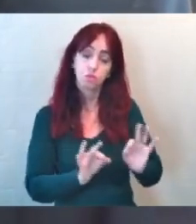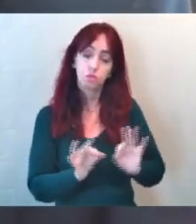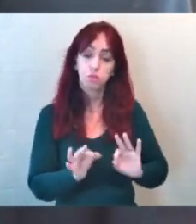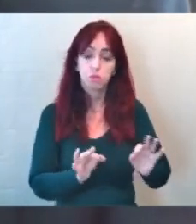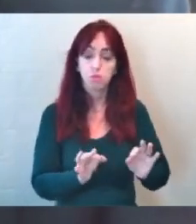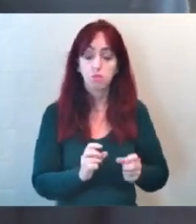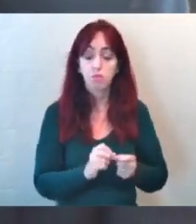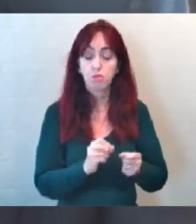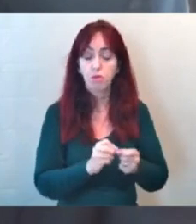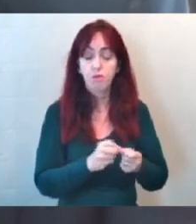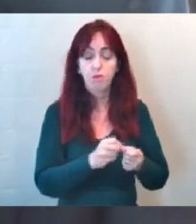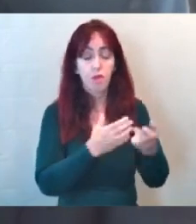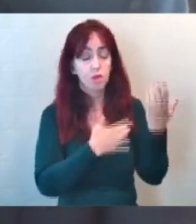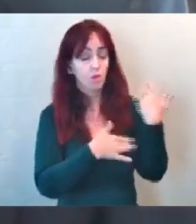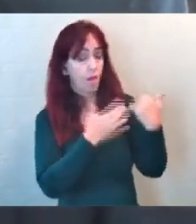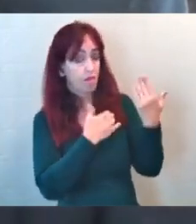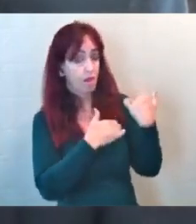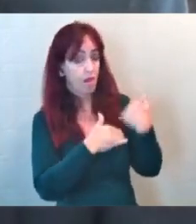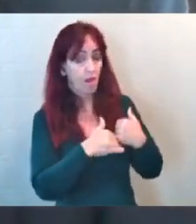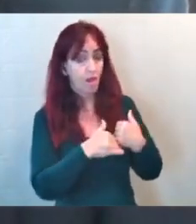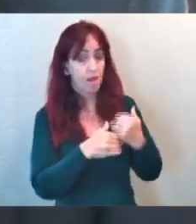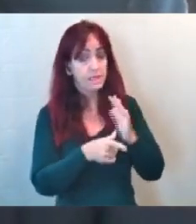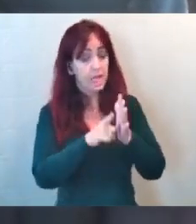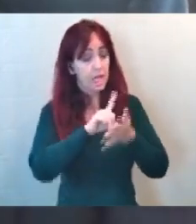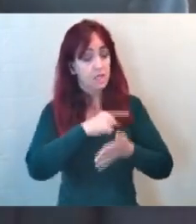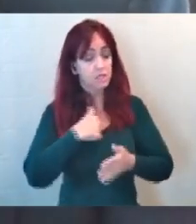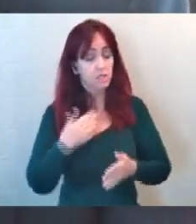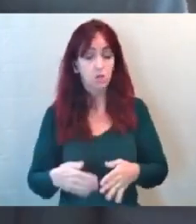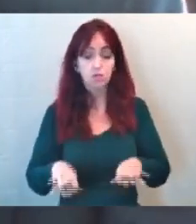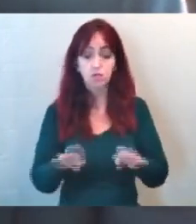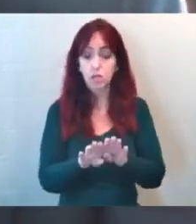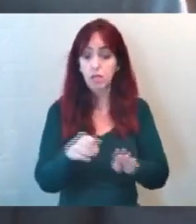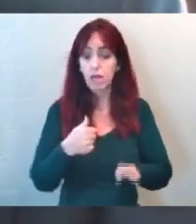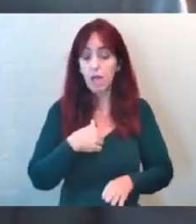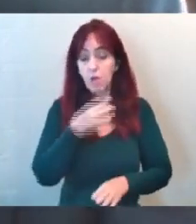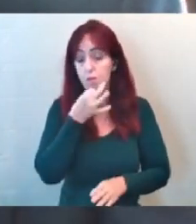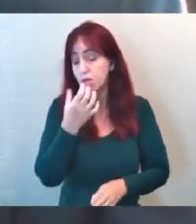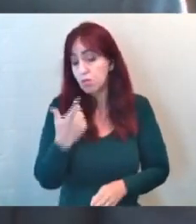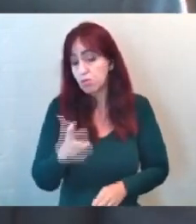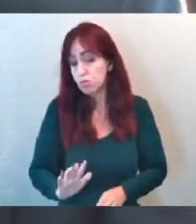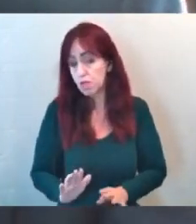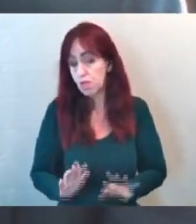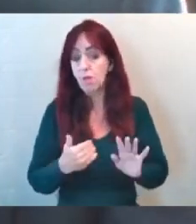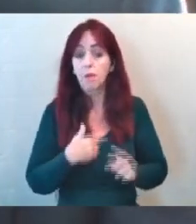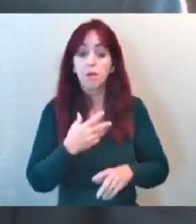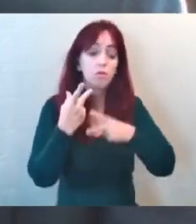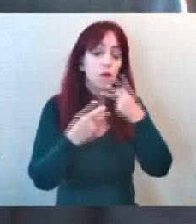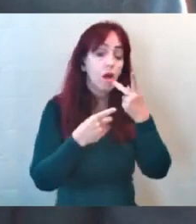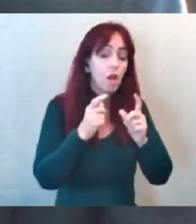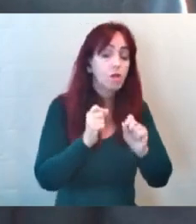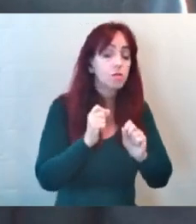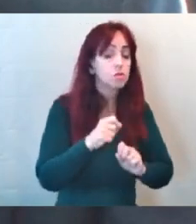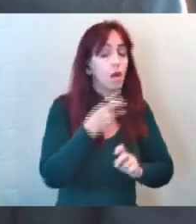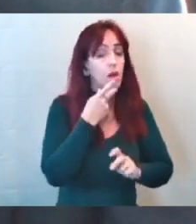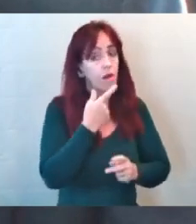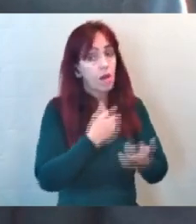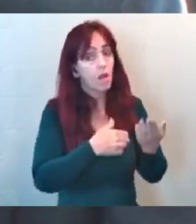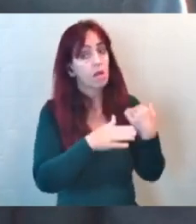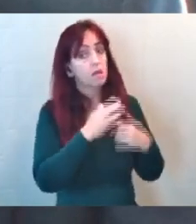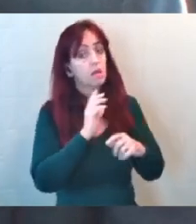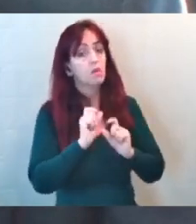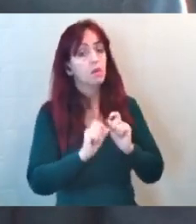arranjo que foi feito lá atrás, antes da minha chegada, eu não posso opinar. O que eu estou falando, repito... Está